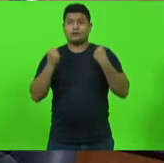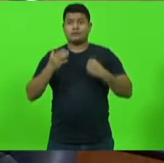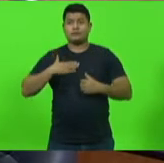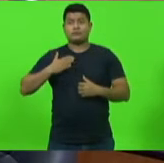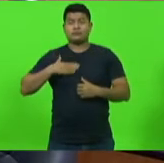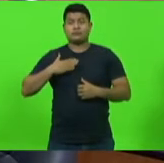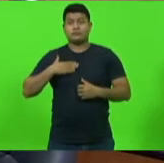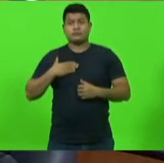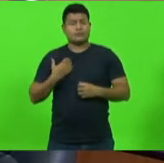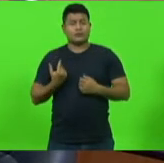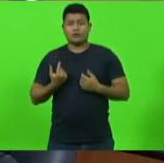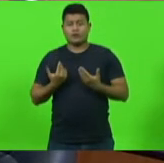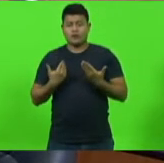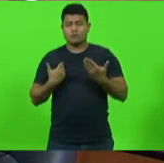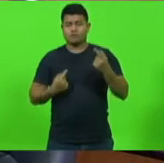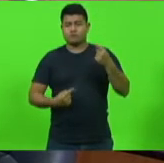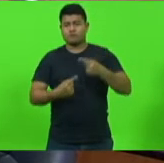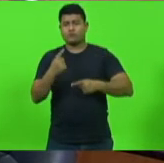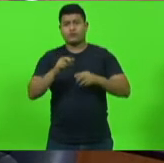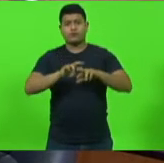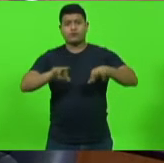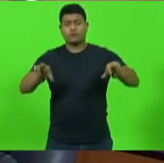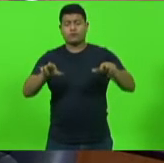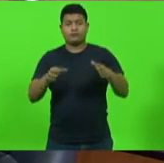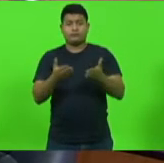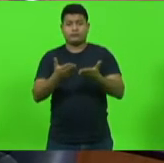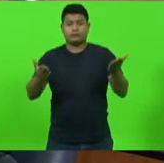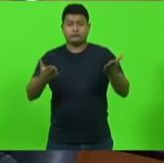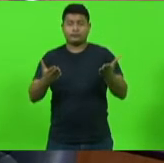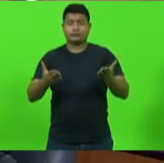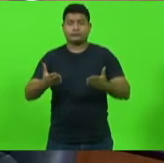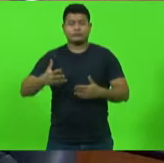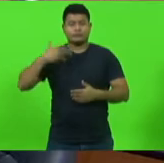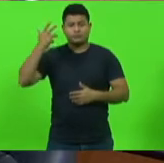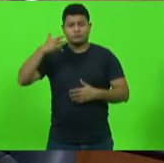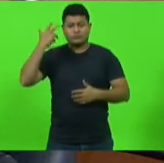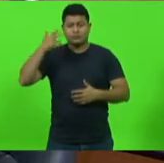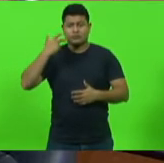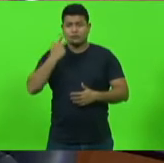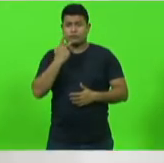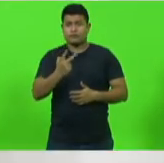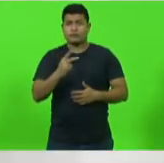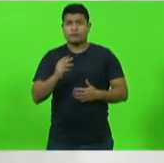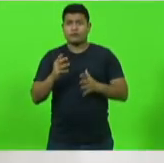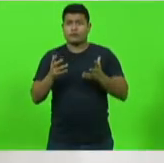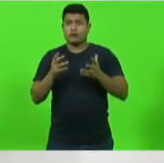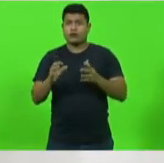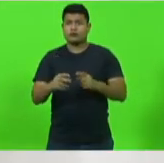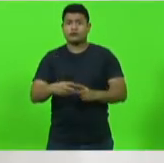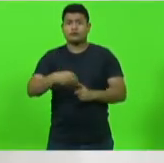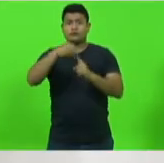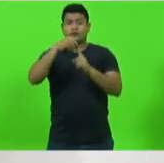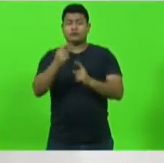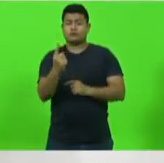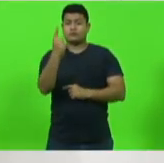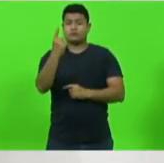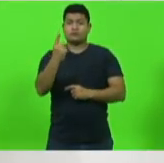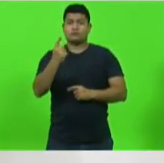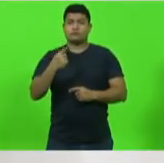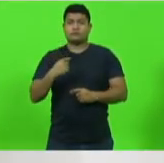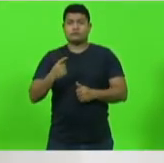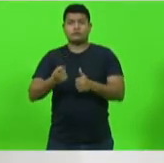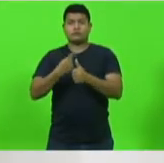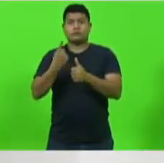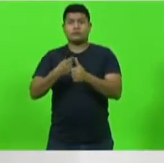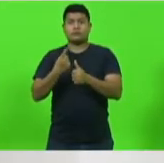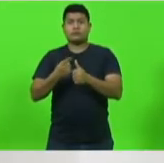Discordo de diversos argumentos que eu ouvi aqui e quero elencar alguns. O primeiro, sobre